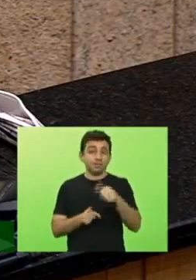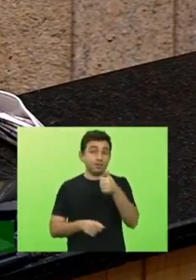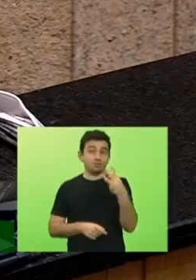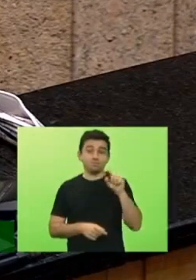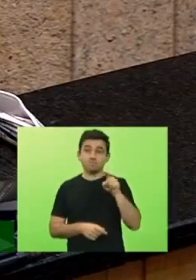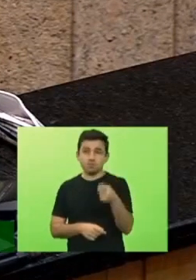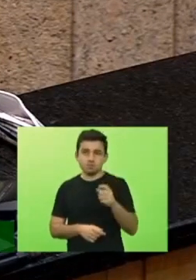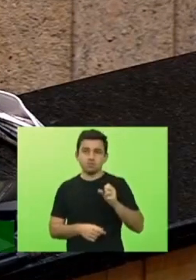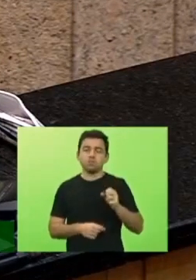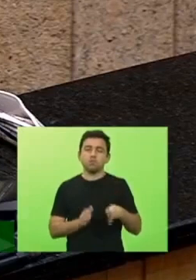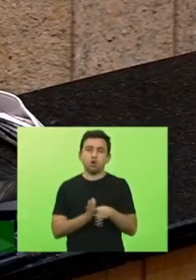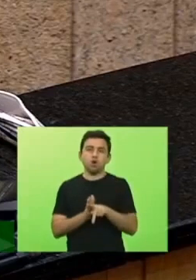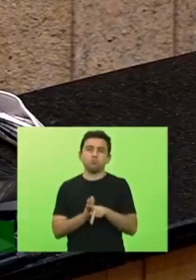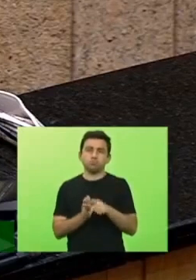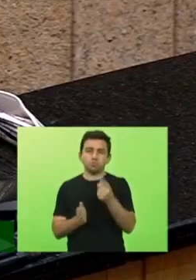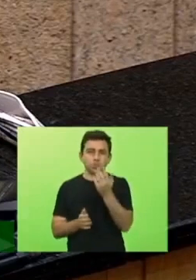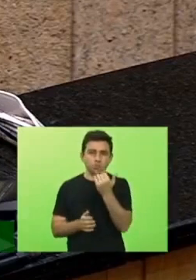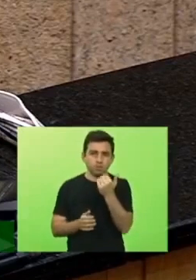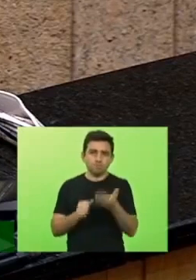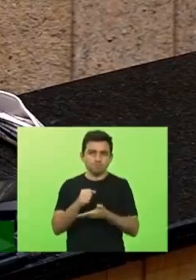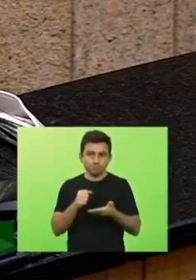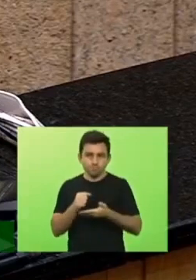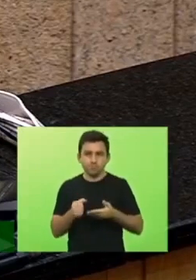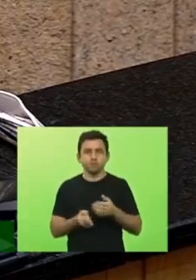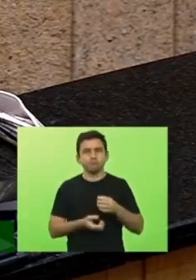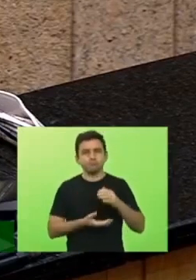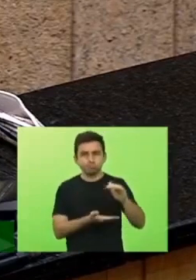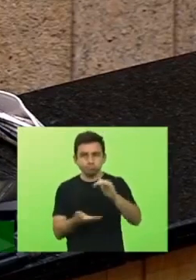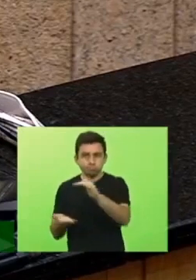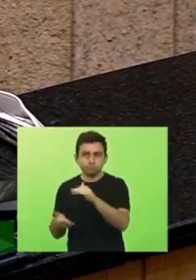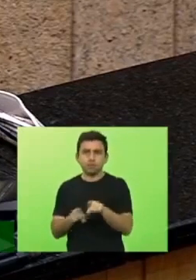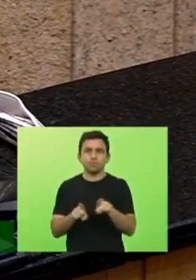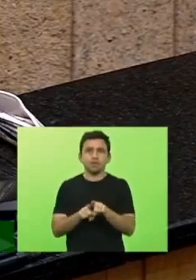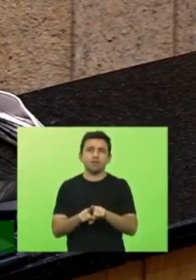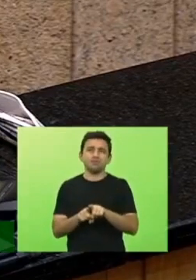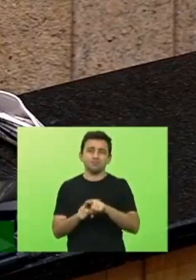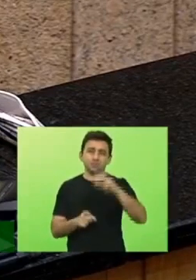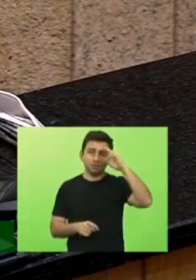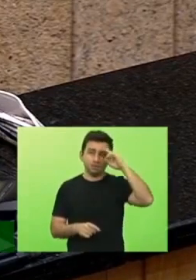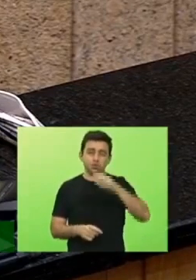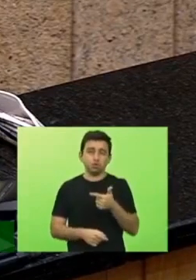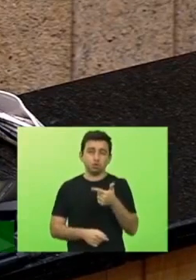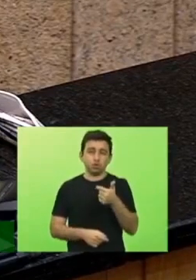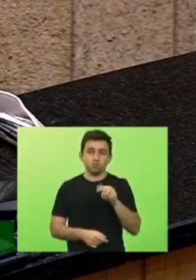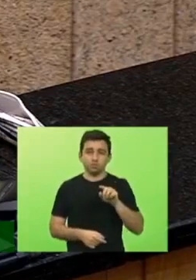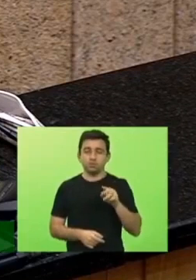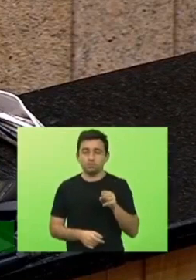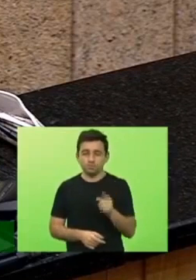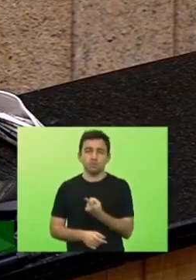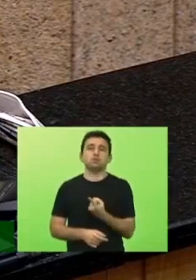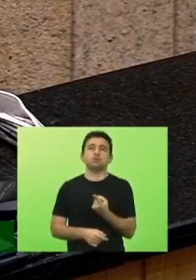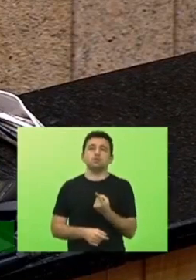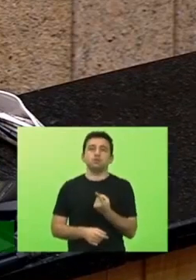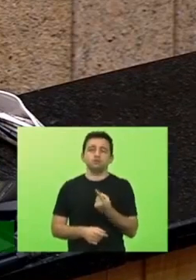Santa Catarina. Militares das Forças Armadas entregaram mais de 12 mil medicamentos faltantes para Santa Catarina, também no site do governo.